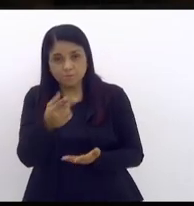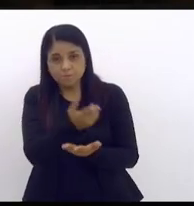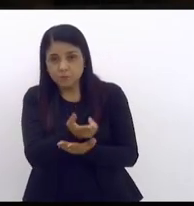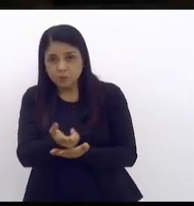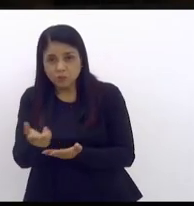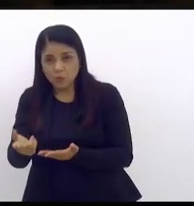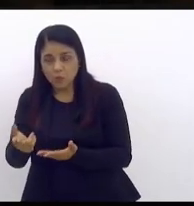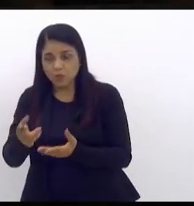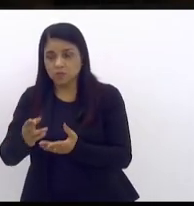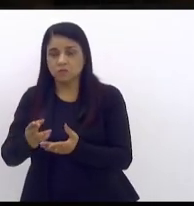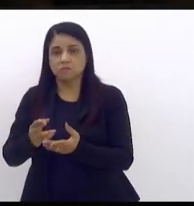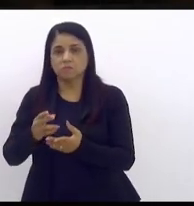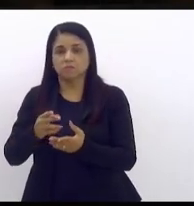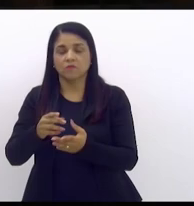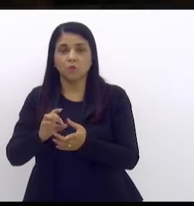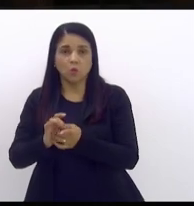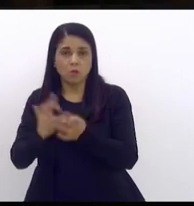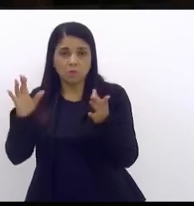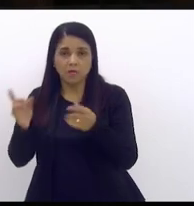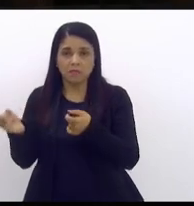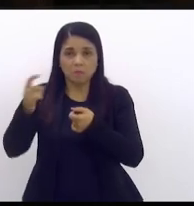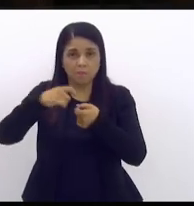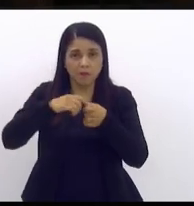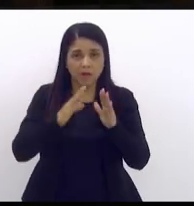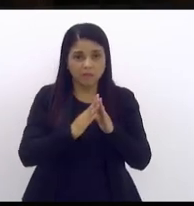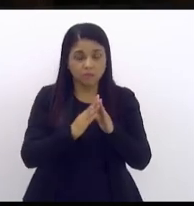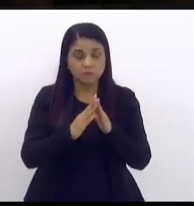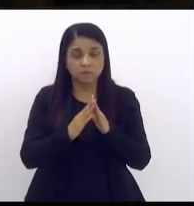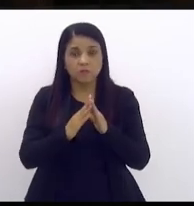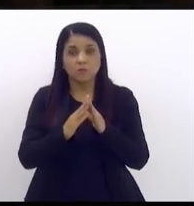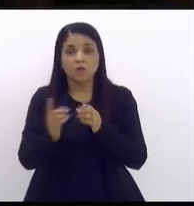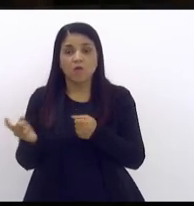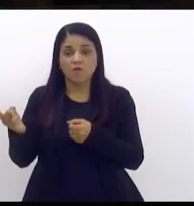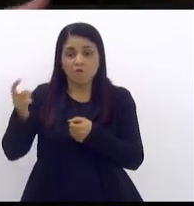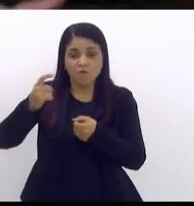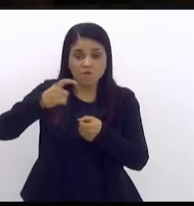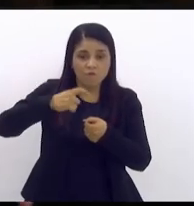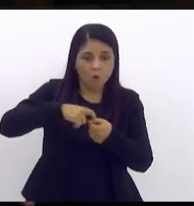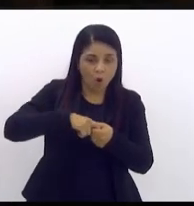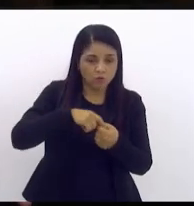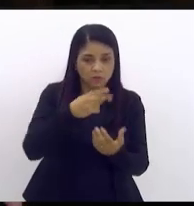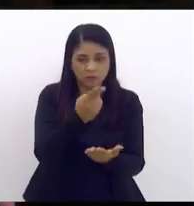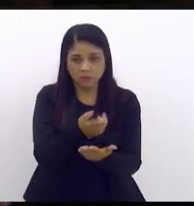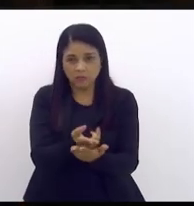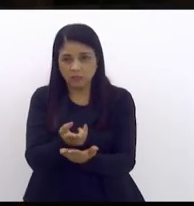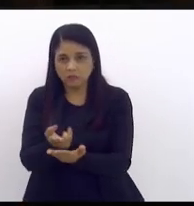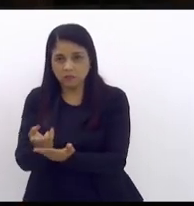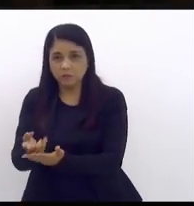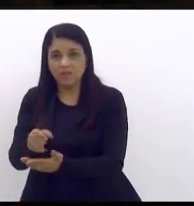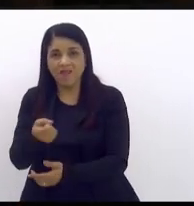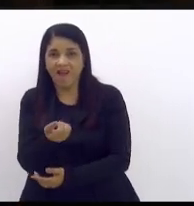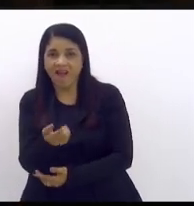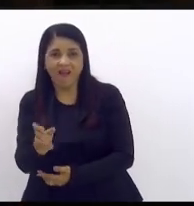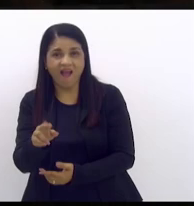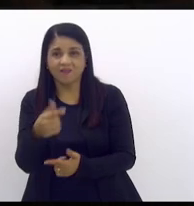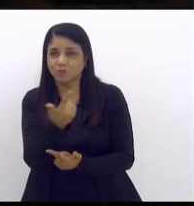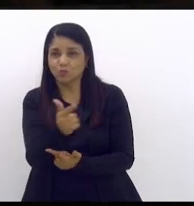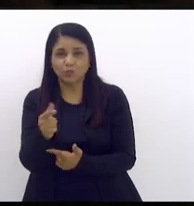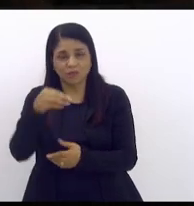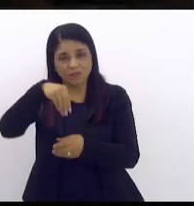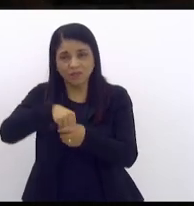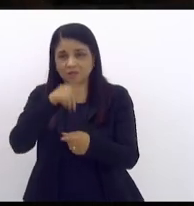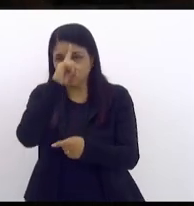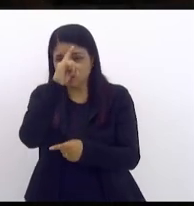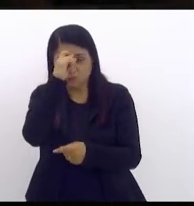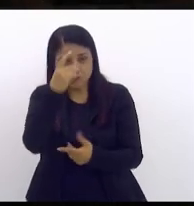saúde, mas voltando para a internação, porque passaram mal devido ao processo que estão vivendo ali. Então, assim, entendam